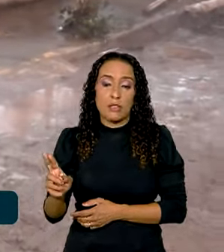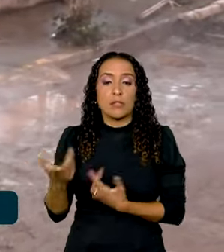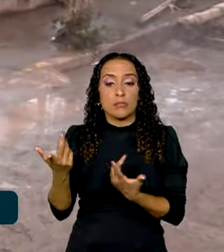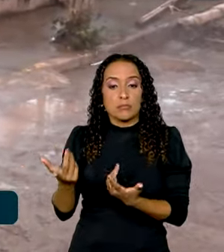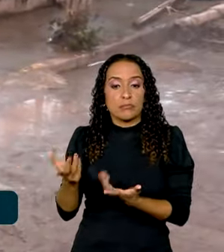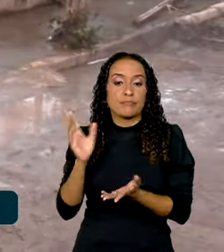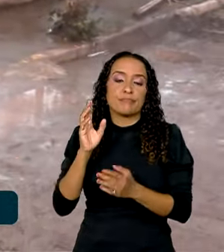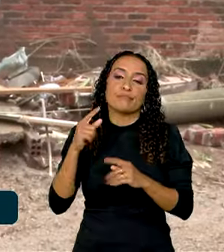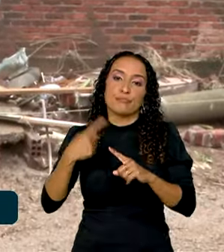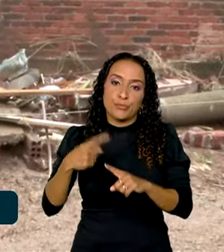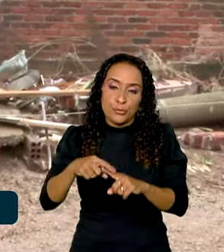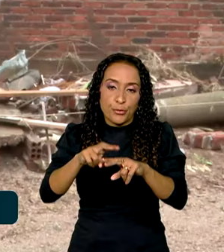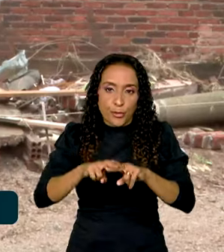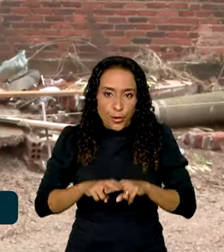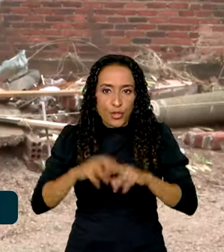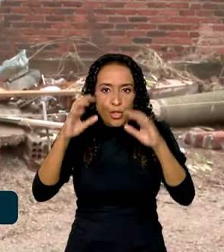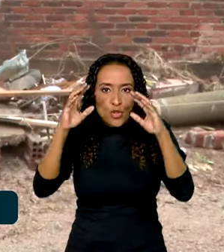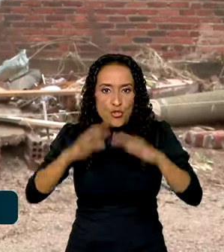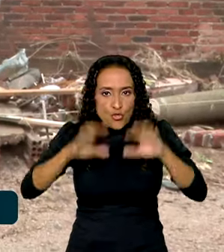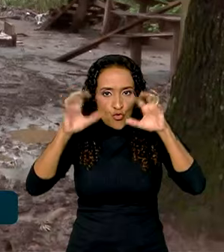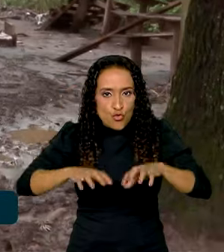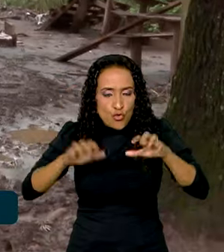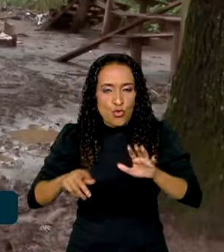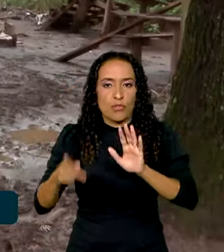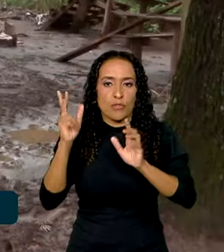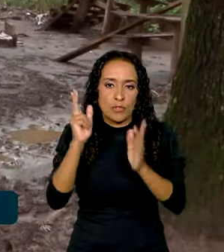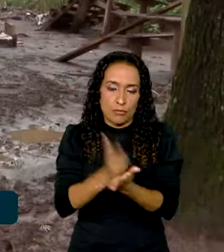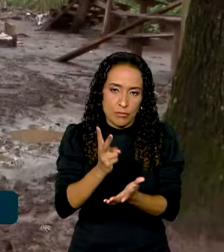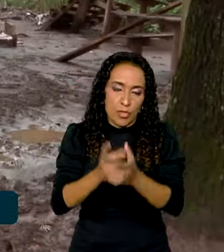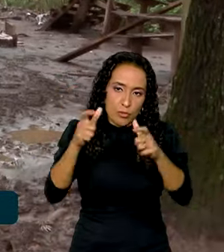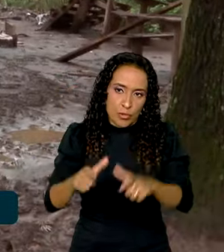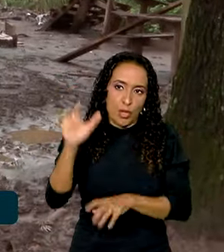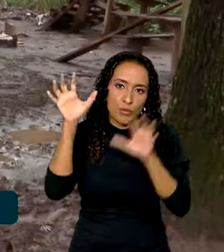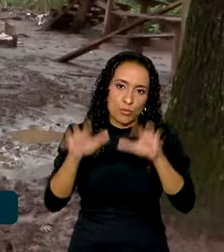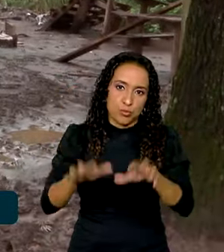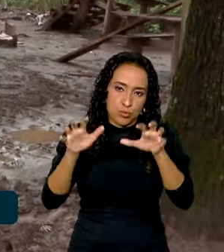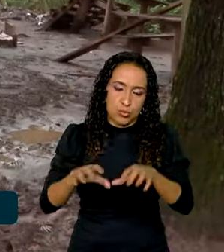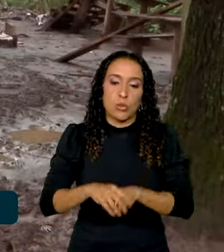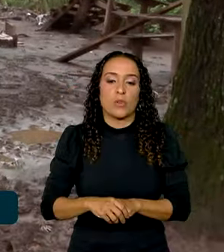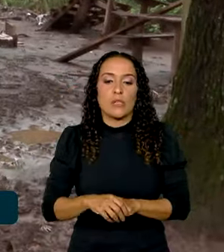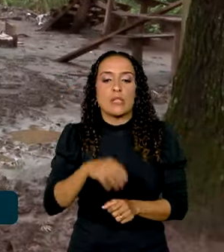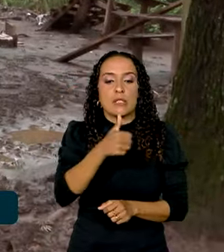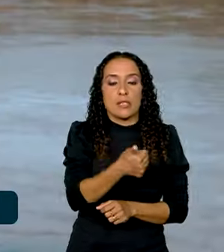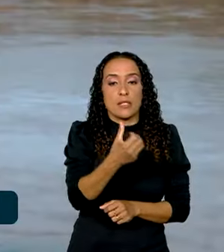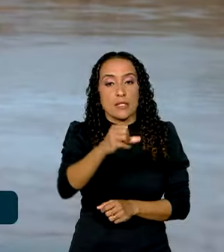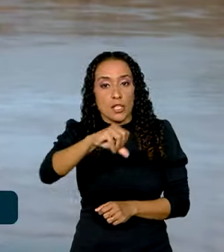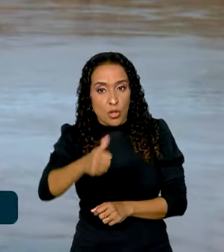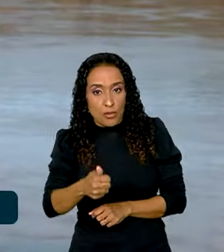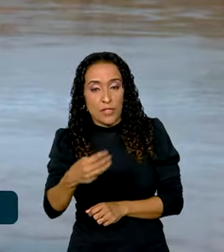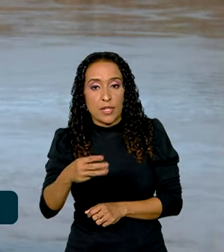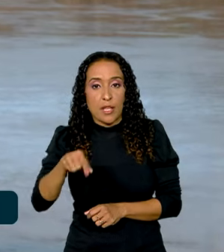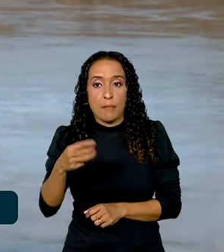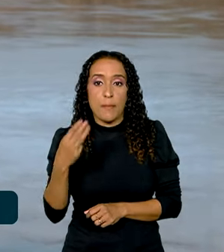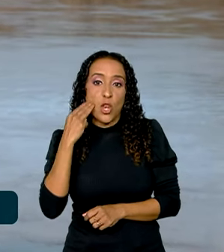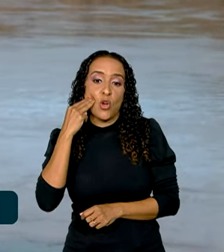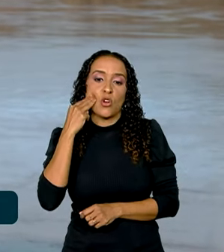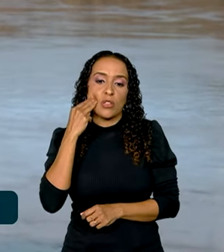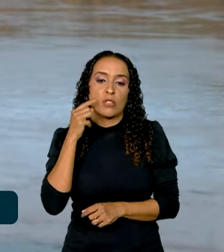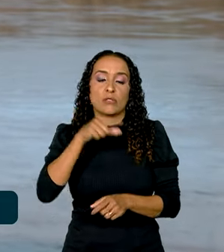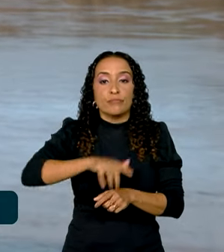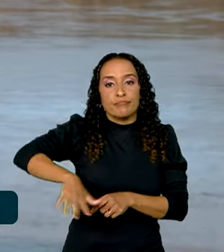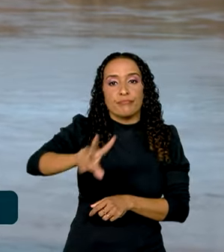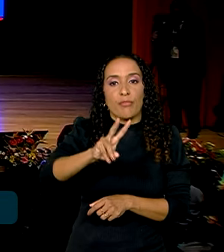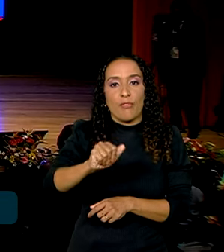resposta às chuvas intensas no Rio Grande do Sul. 119,3 milhões vieram para o Vale